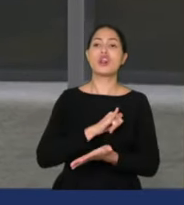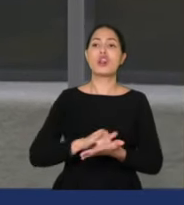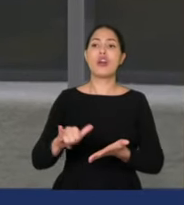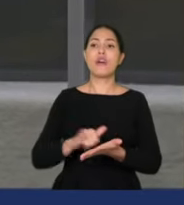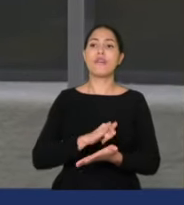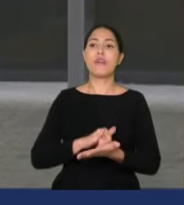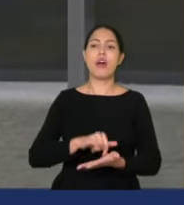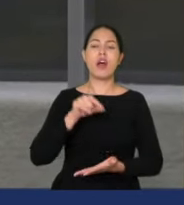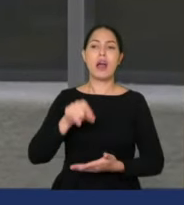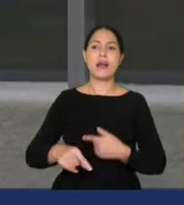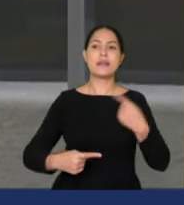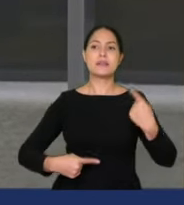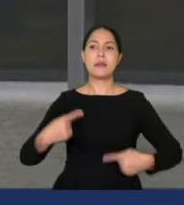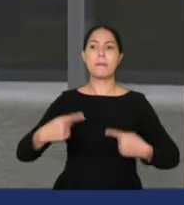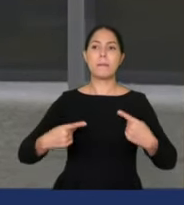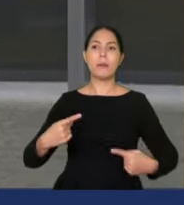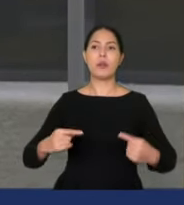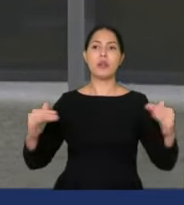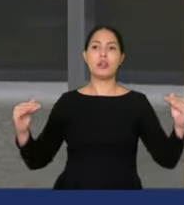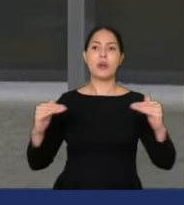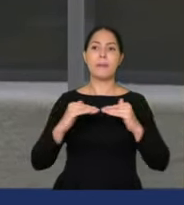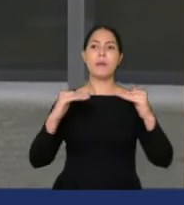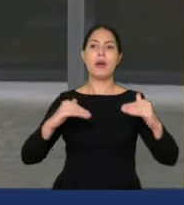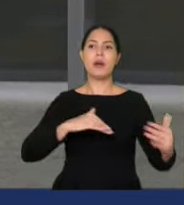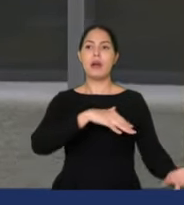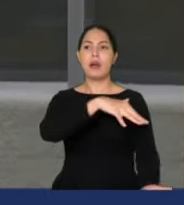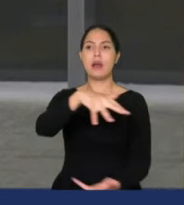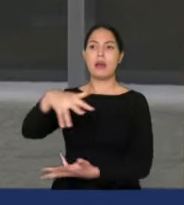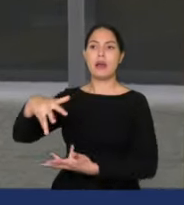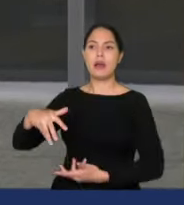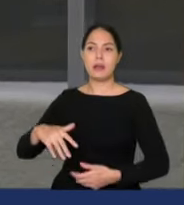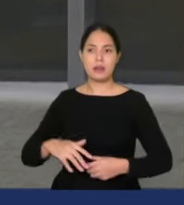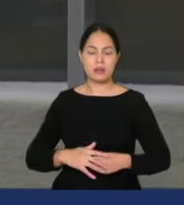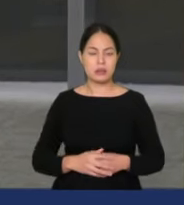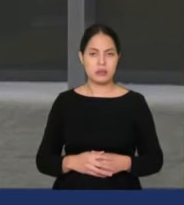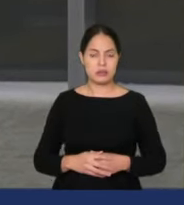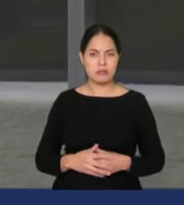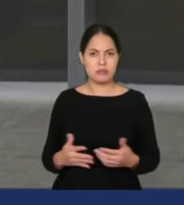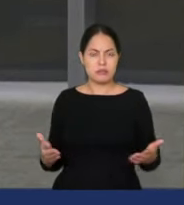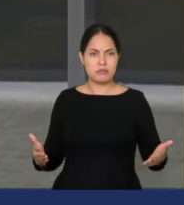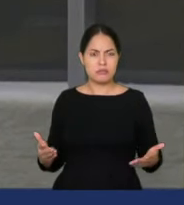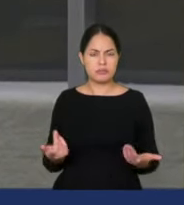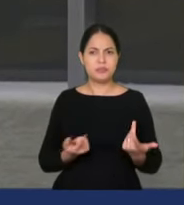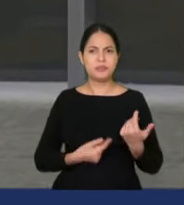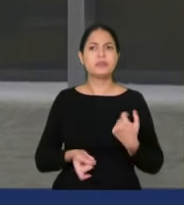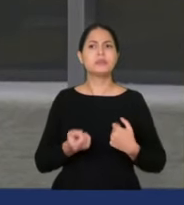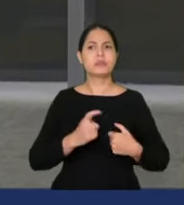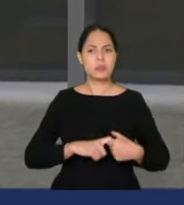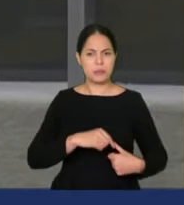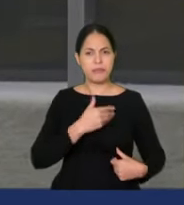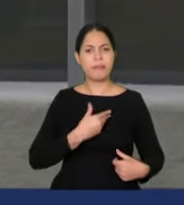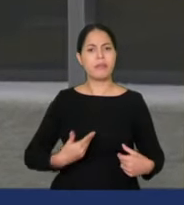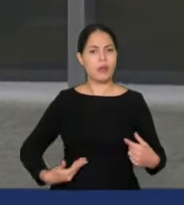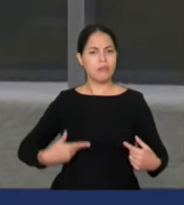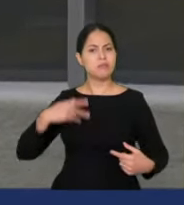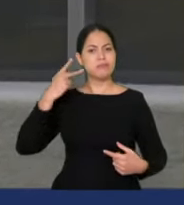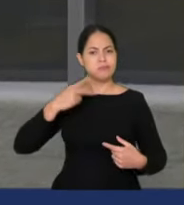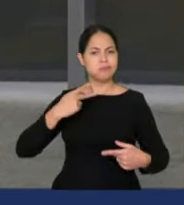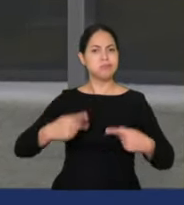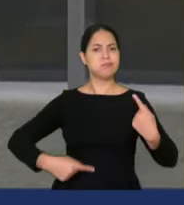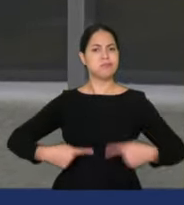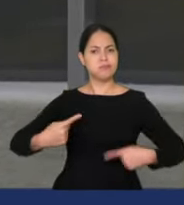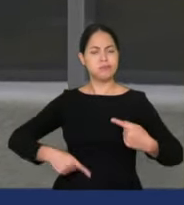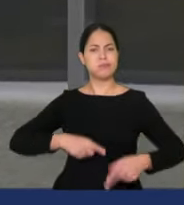política de paridade internacional. A solução é retomar uma política onde o povo brasileiro,